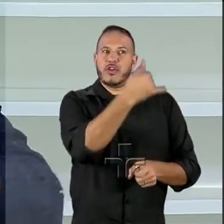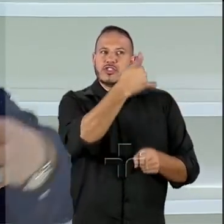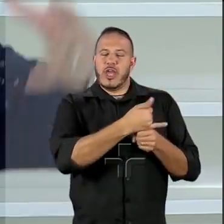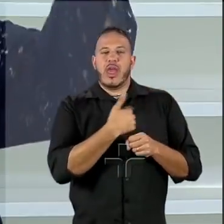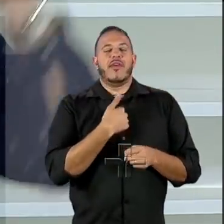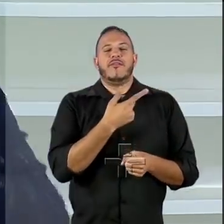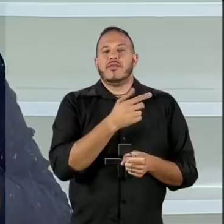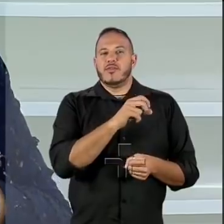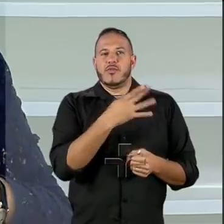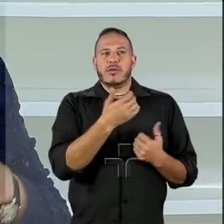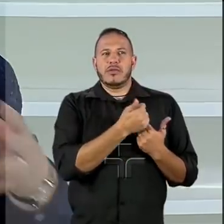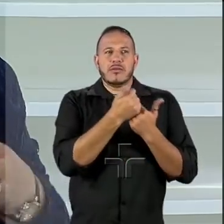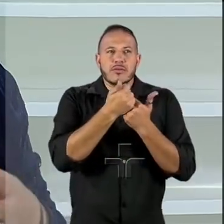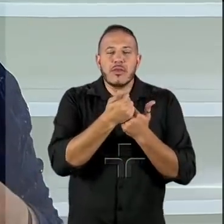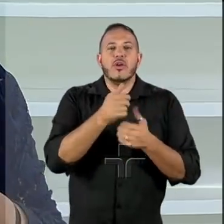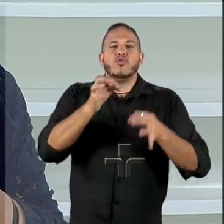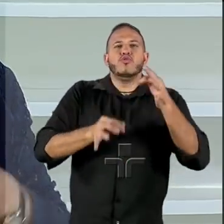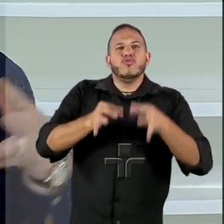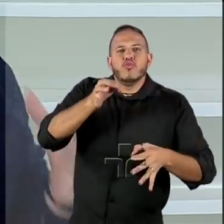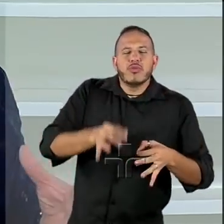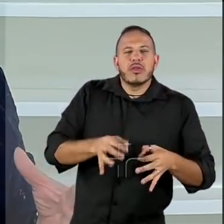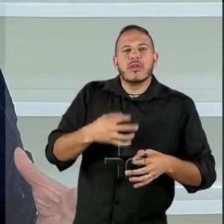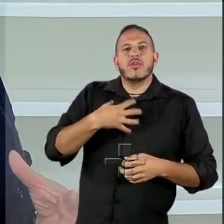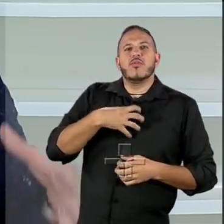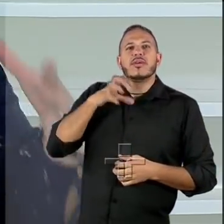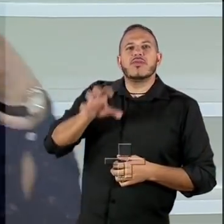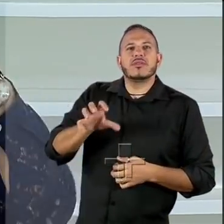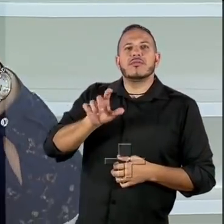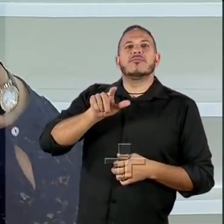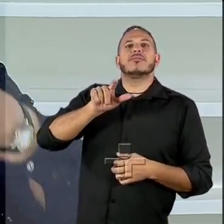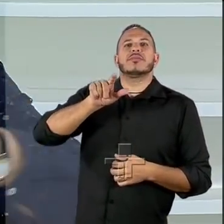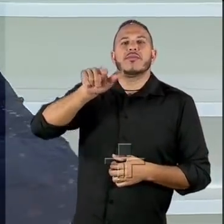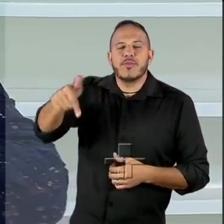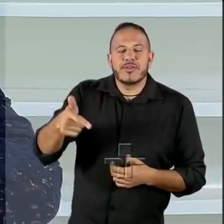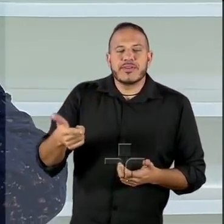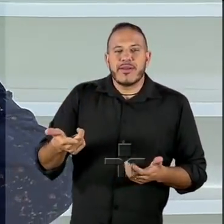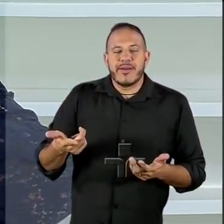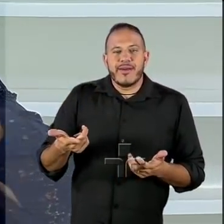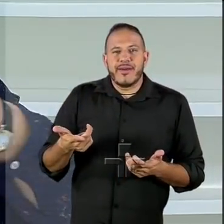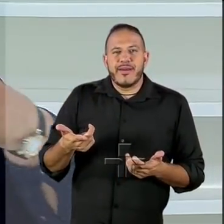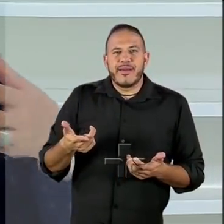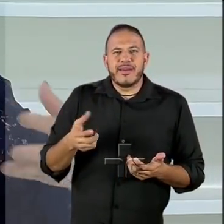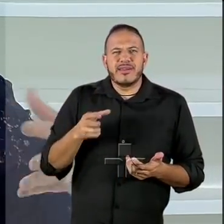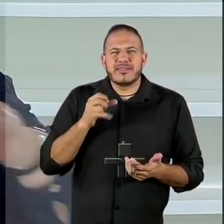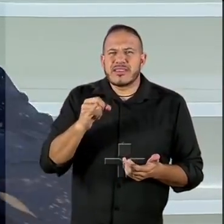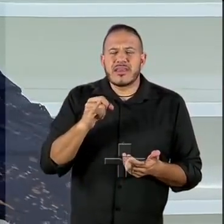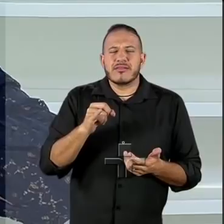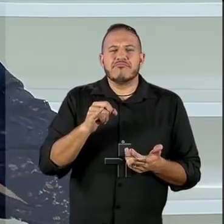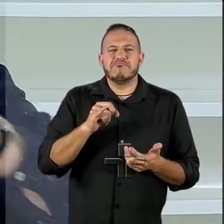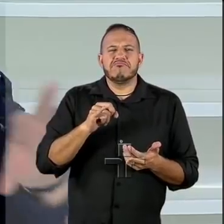assessor, julgue um caso posteriormente sem